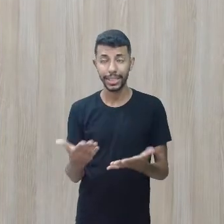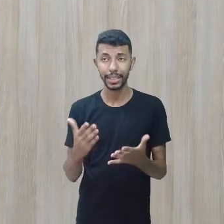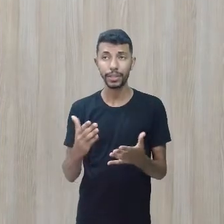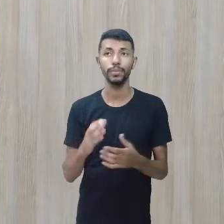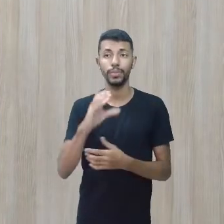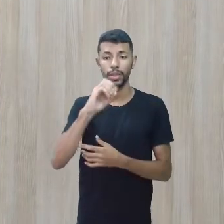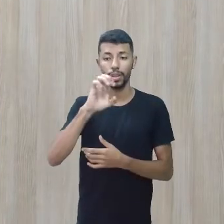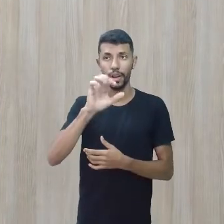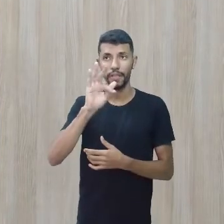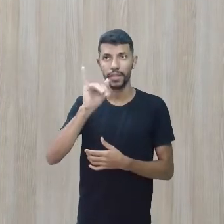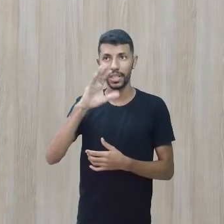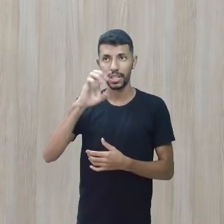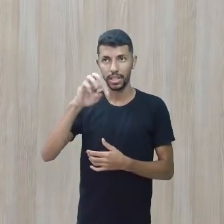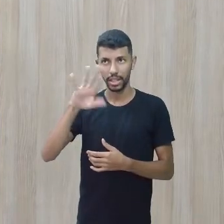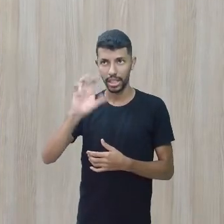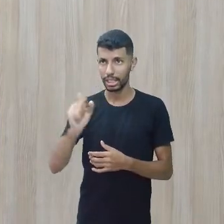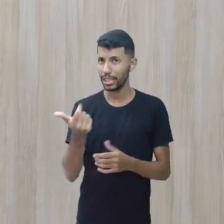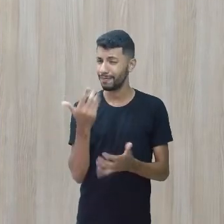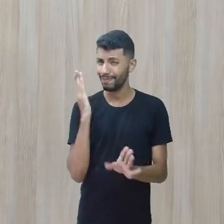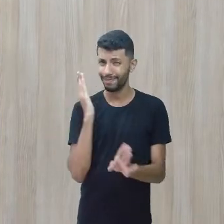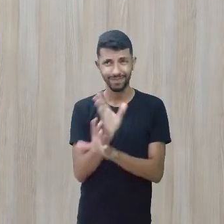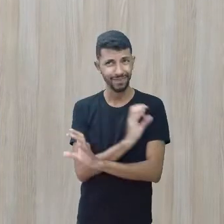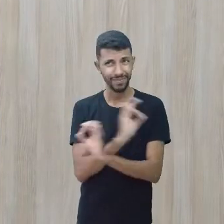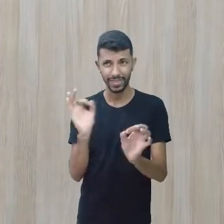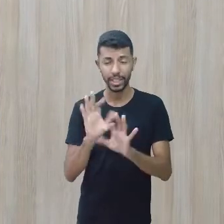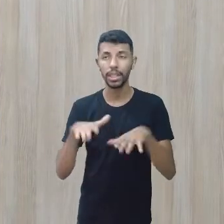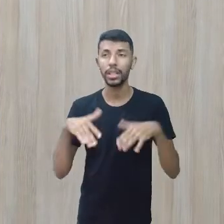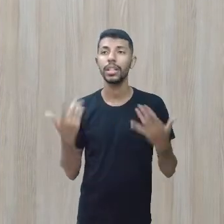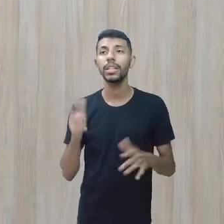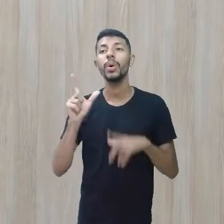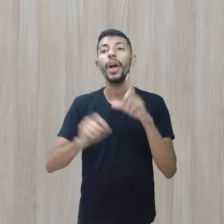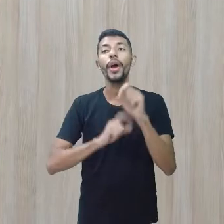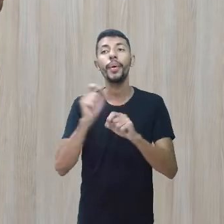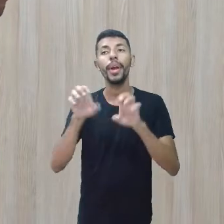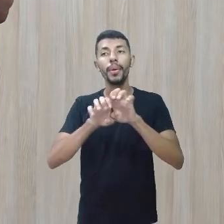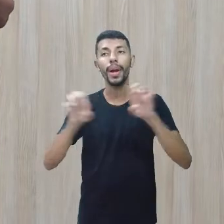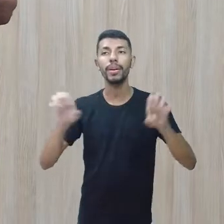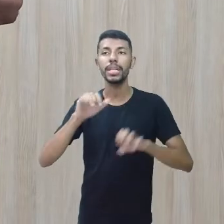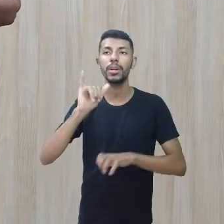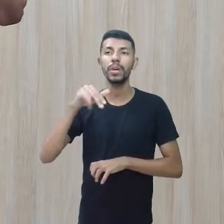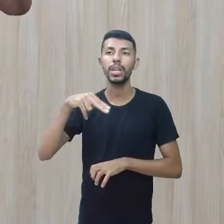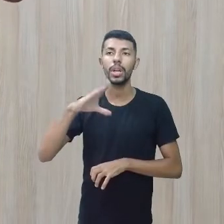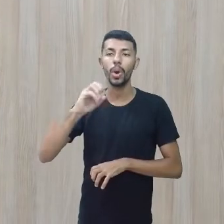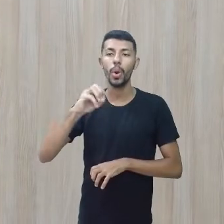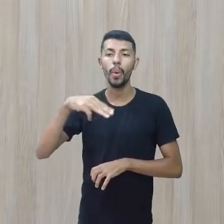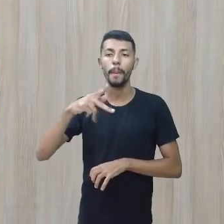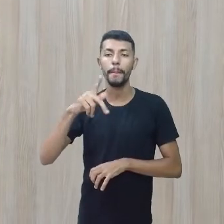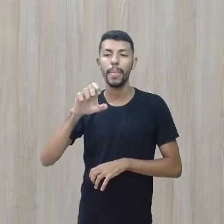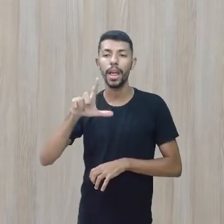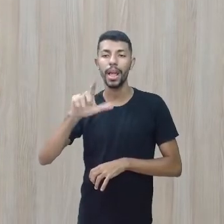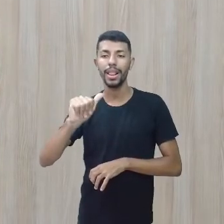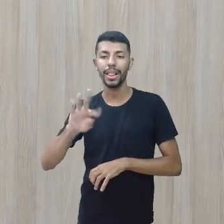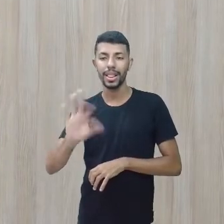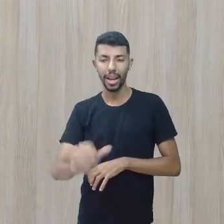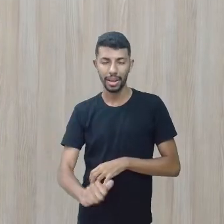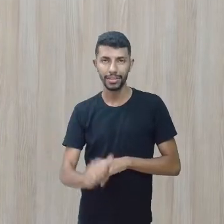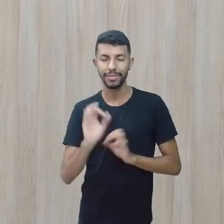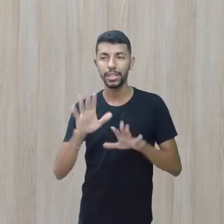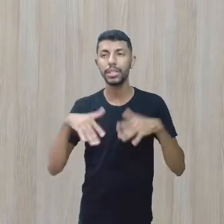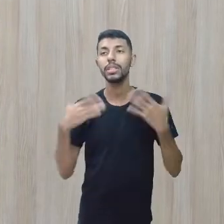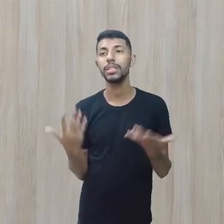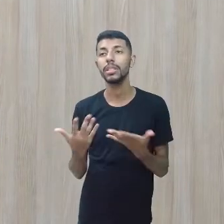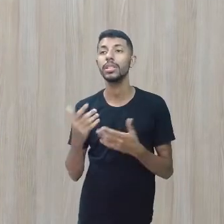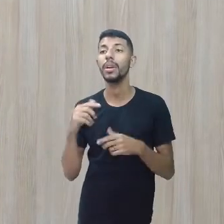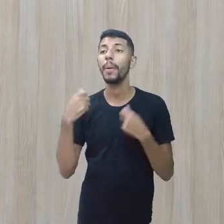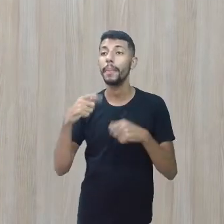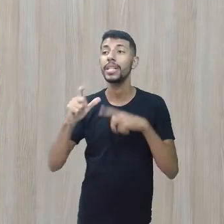ela passa a ser uma equação incompleta, tá certo? Aí é a necessidade de a gente encontrar os dois x, que é o x' e o